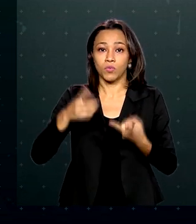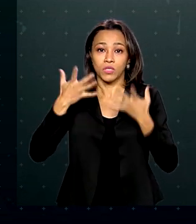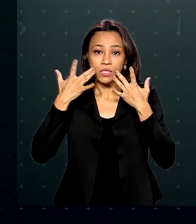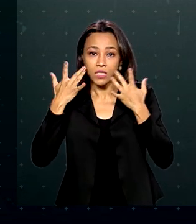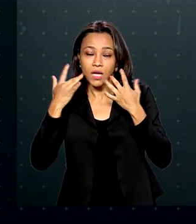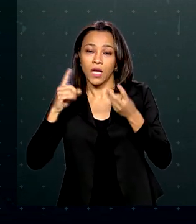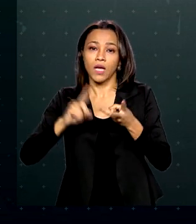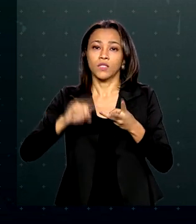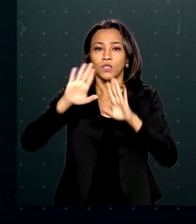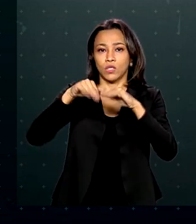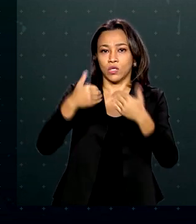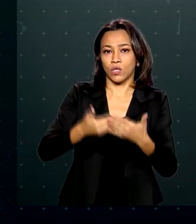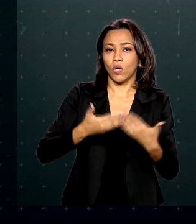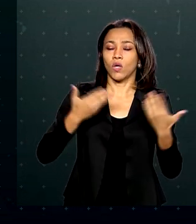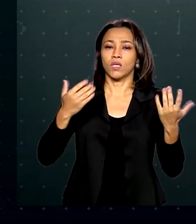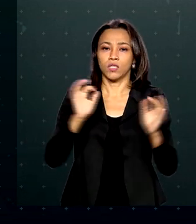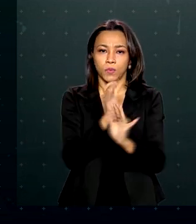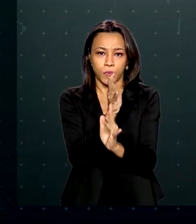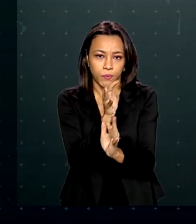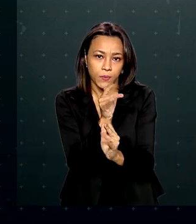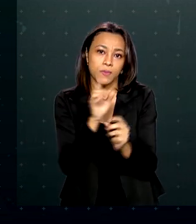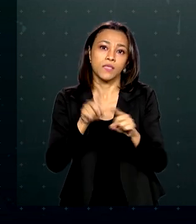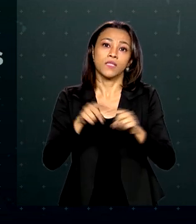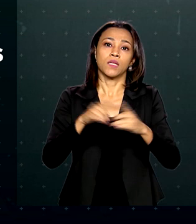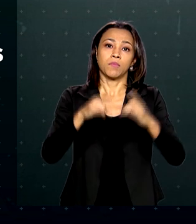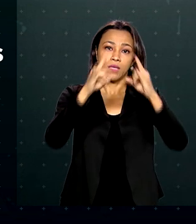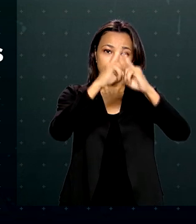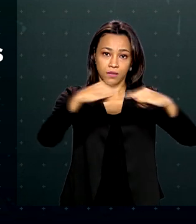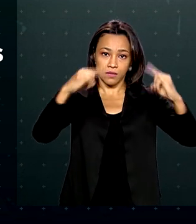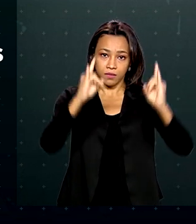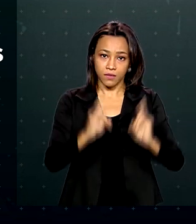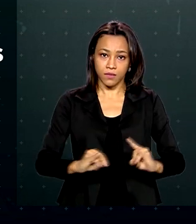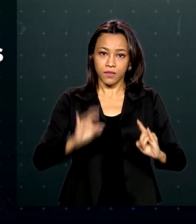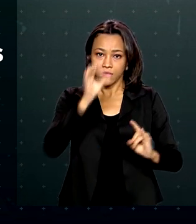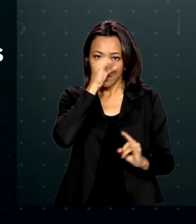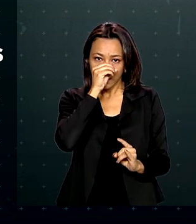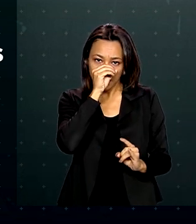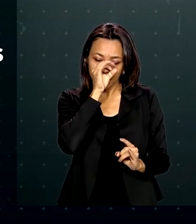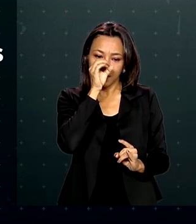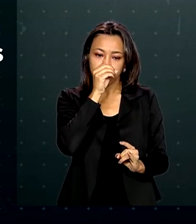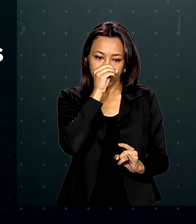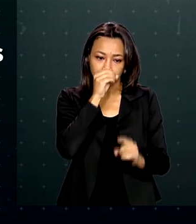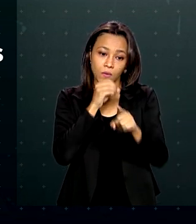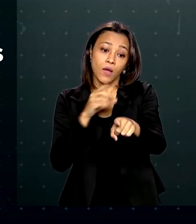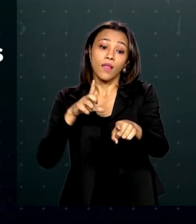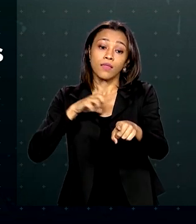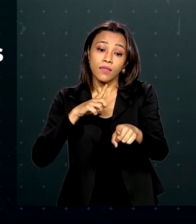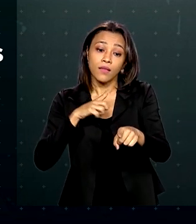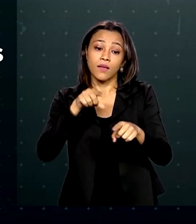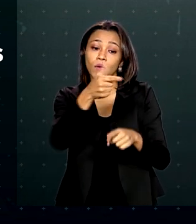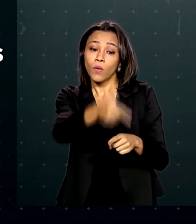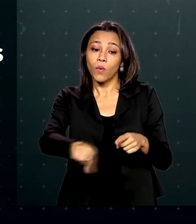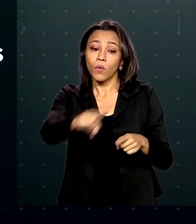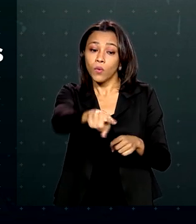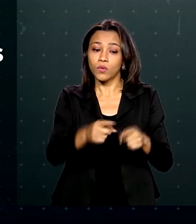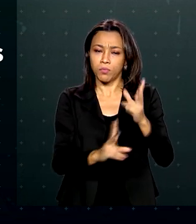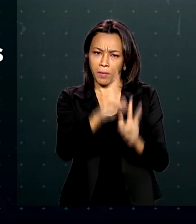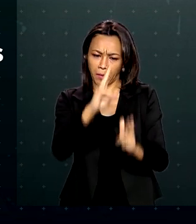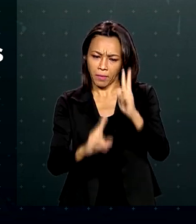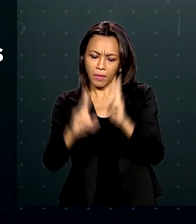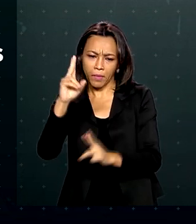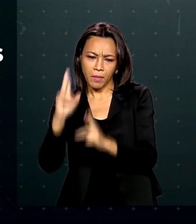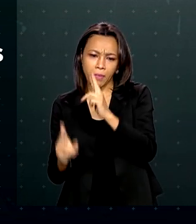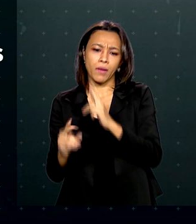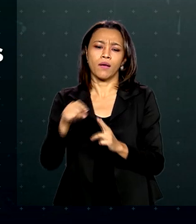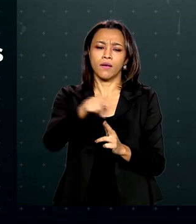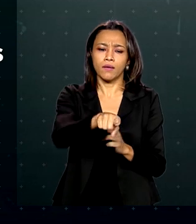independentes escolas de música e circos a criação de editais e chamadas e para por exemplo o curso produções audiovisuais e